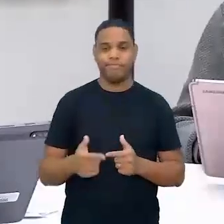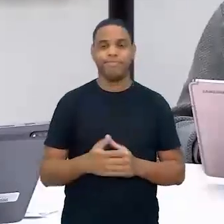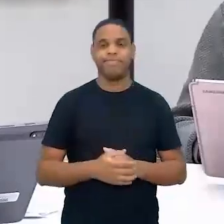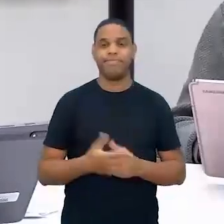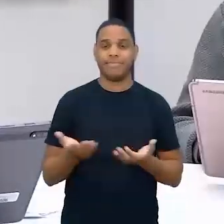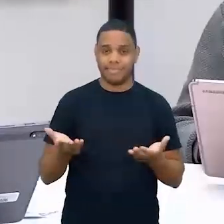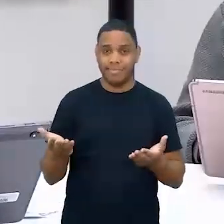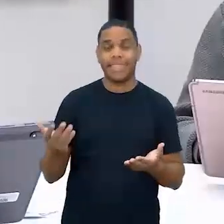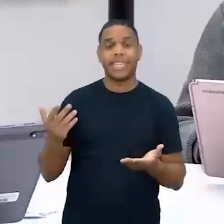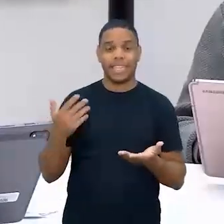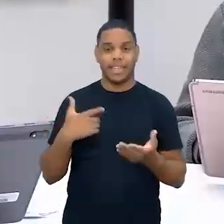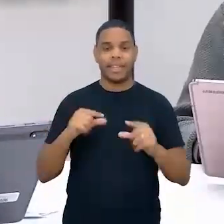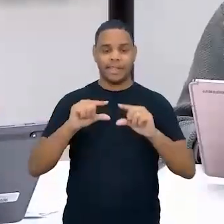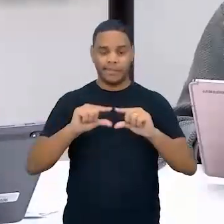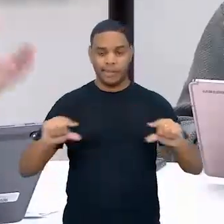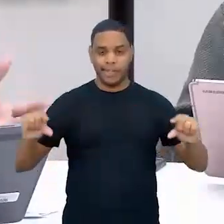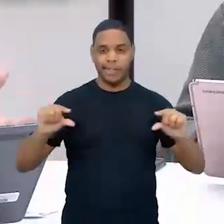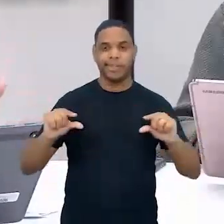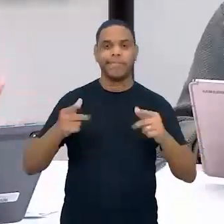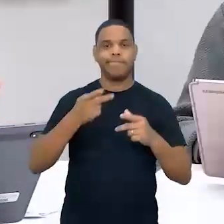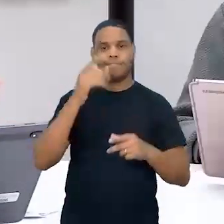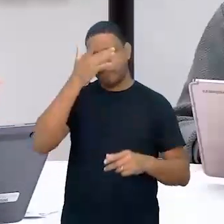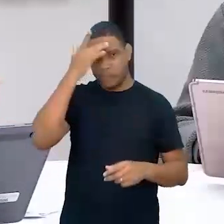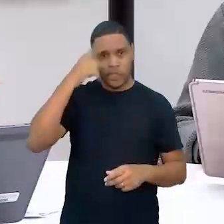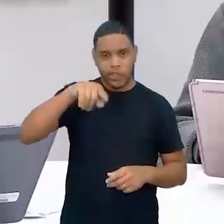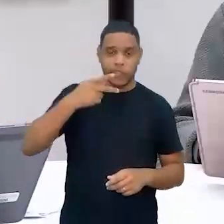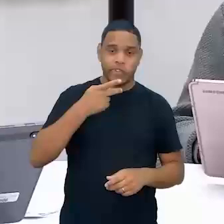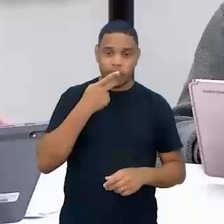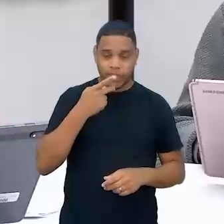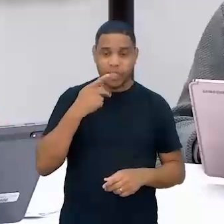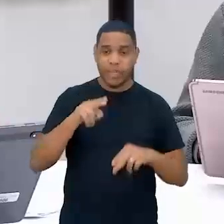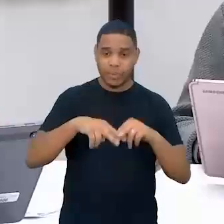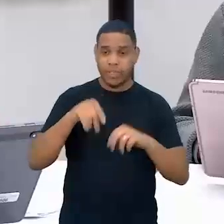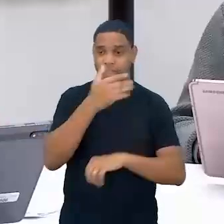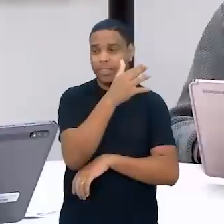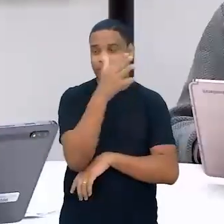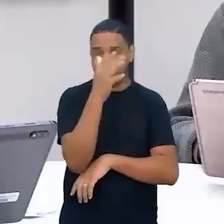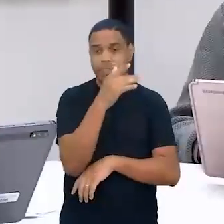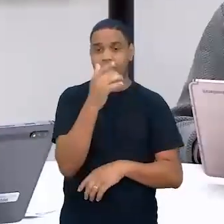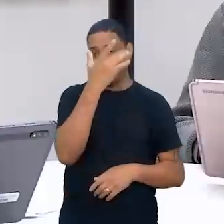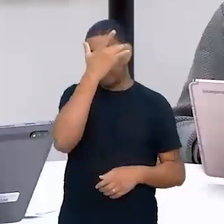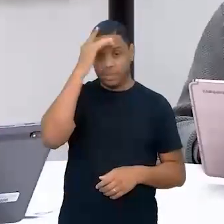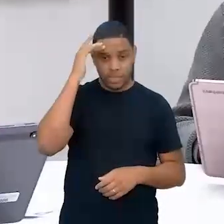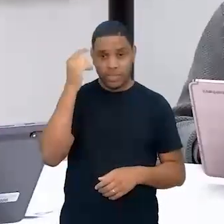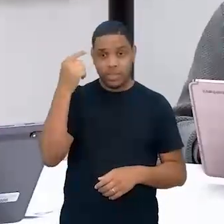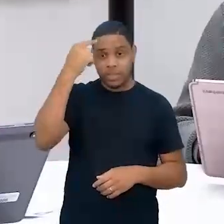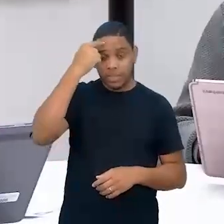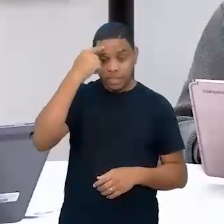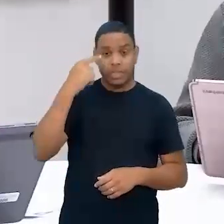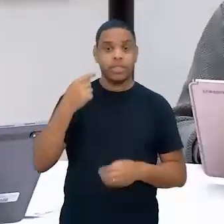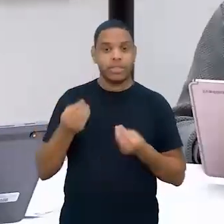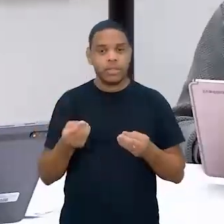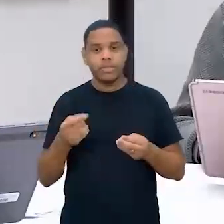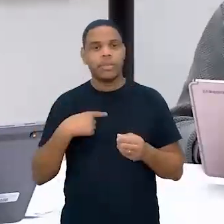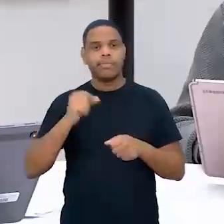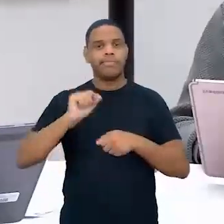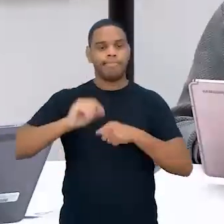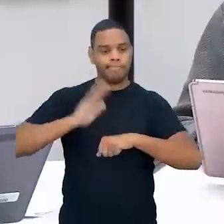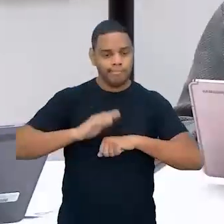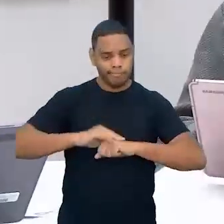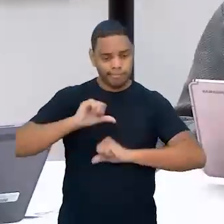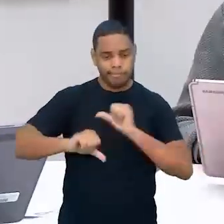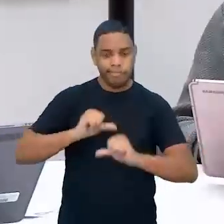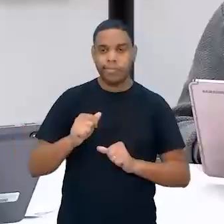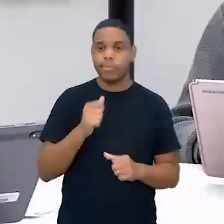já virou chavão, porque infelizmente todas as questões ambientais, as pessoas entendem o sentido, mas não agem a respeito, que